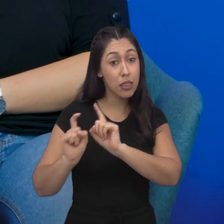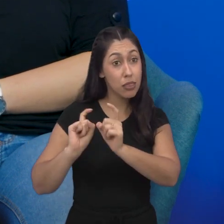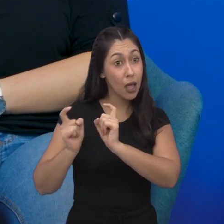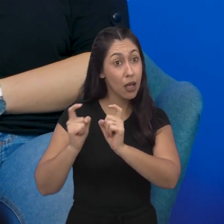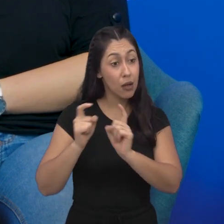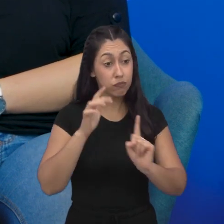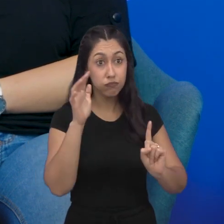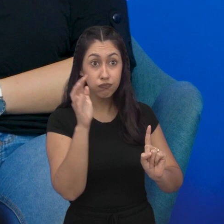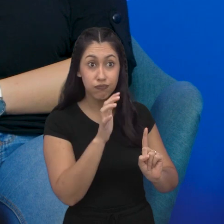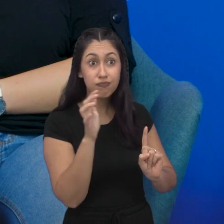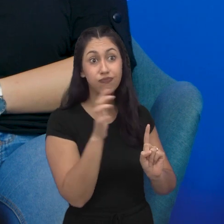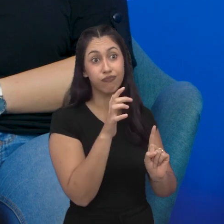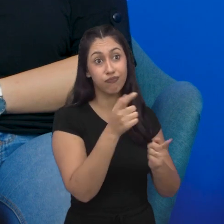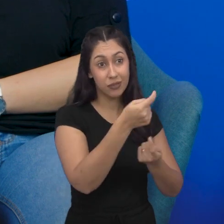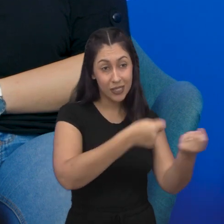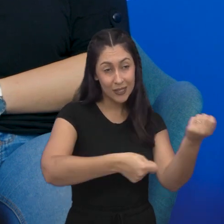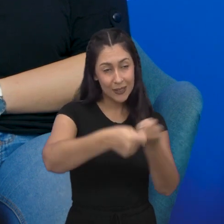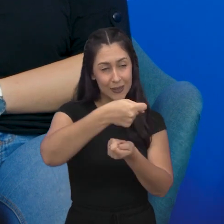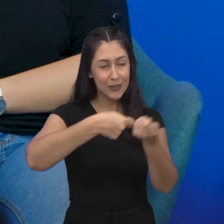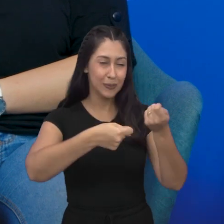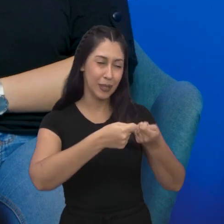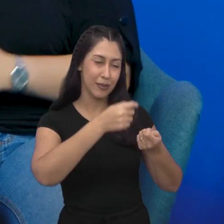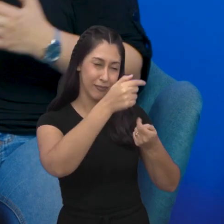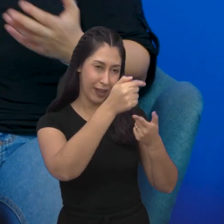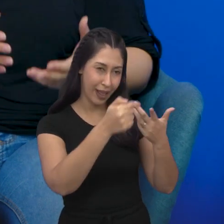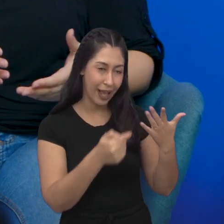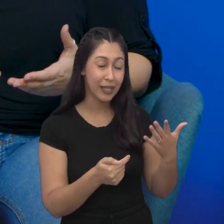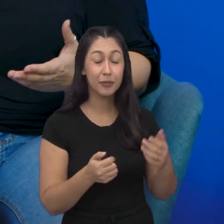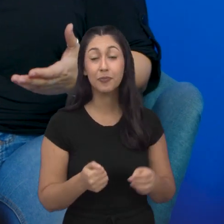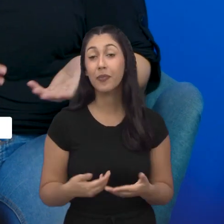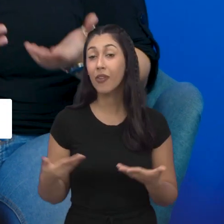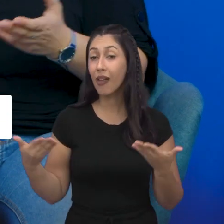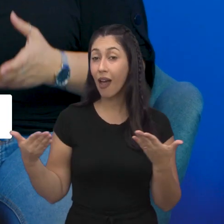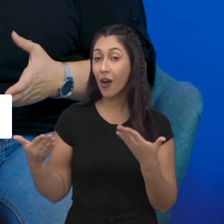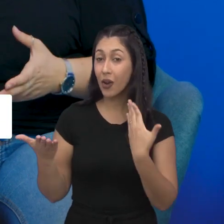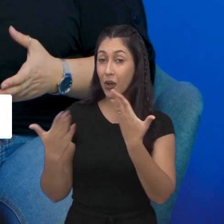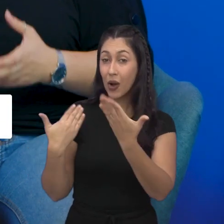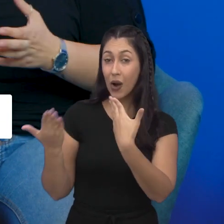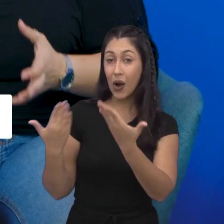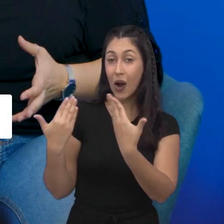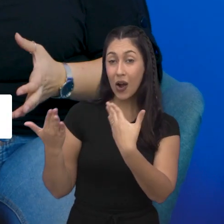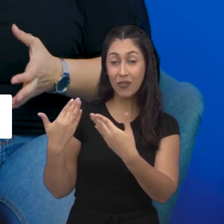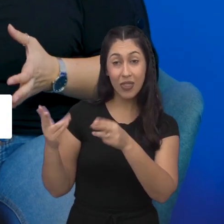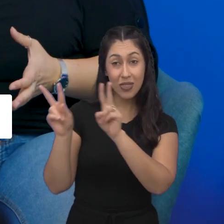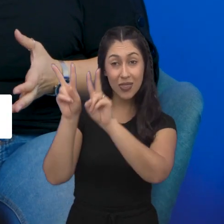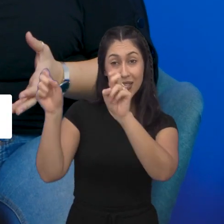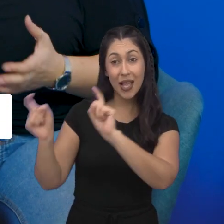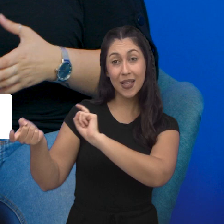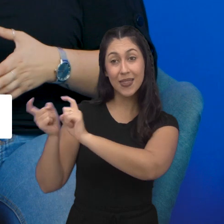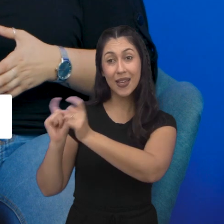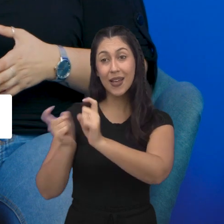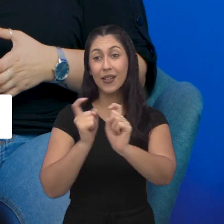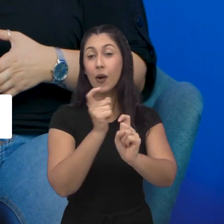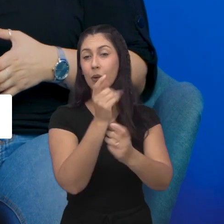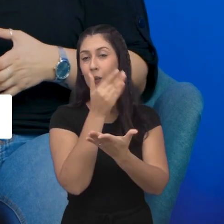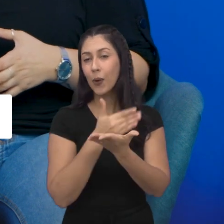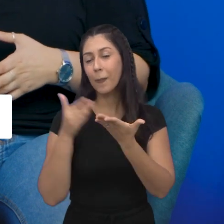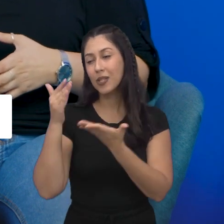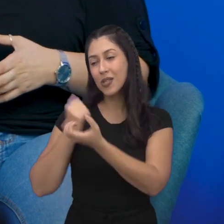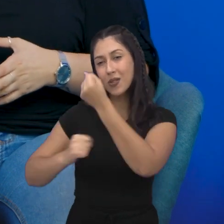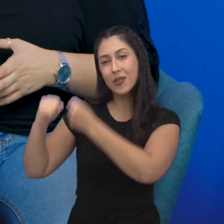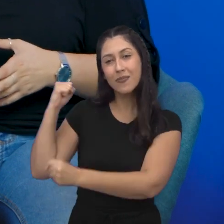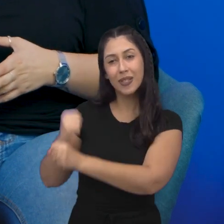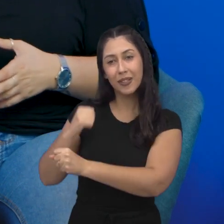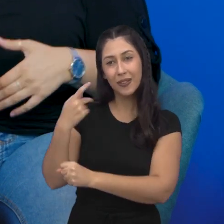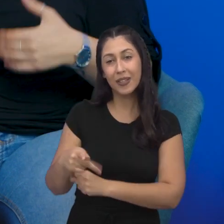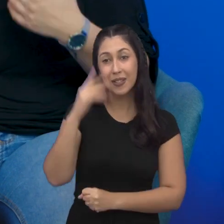para a economia mundial, além de outros aspectos também. Agora a gente conversa sobre os encontros do G20 que começaram no fim do ano passado